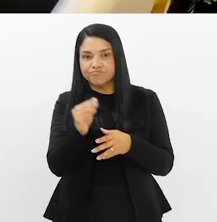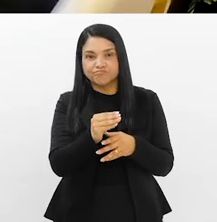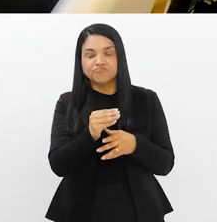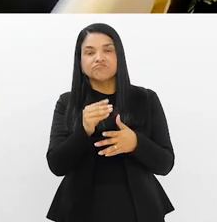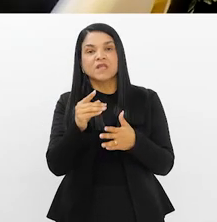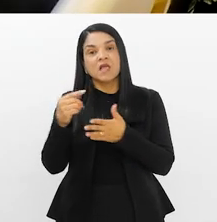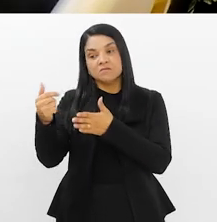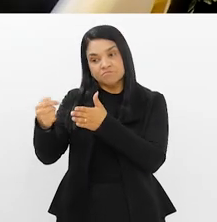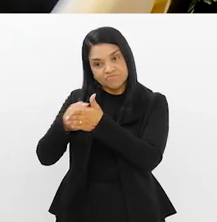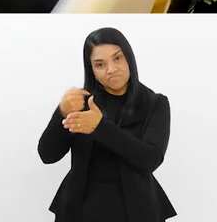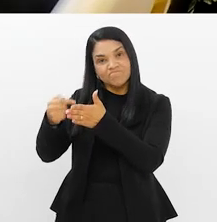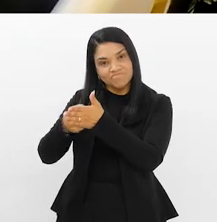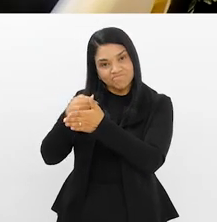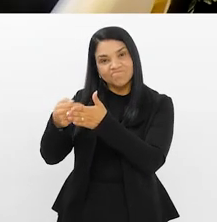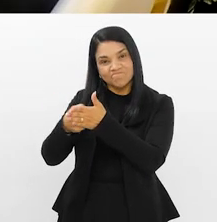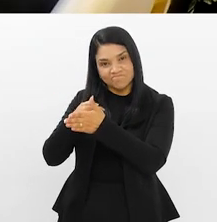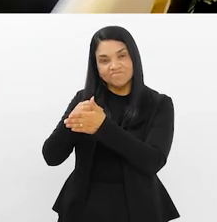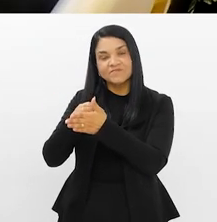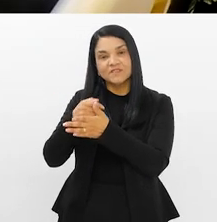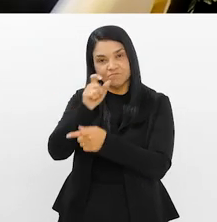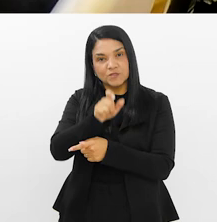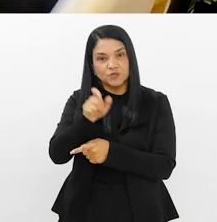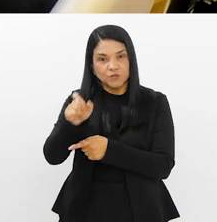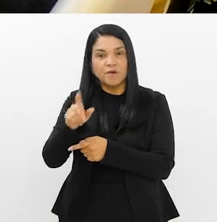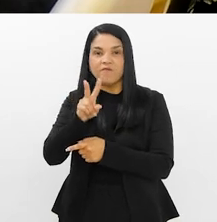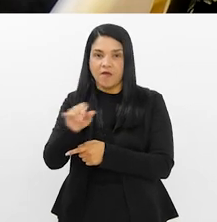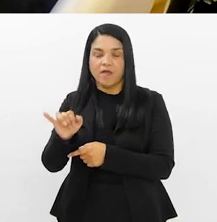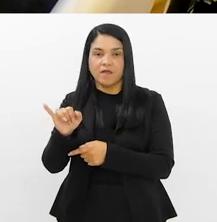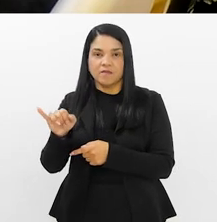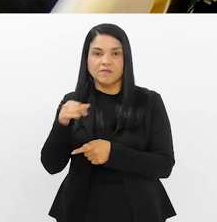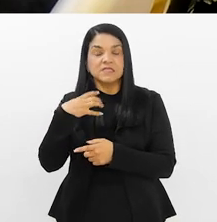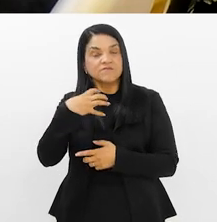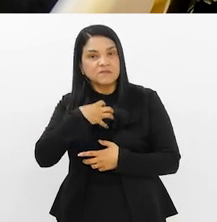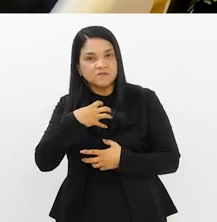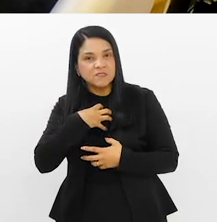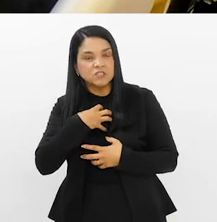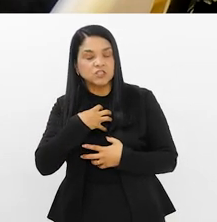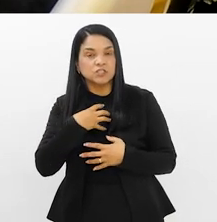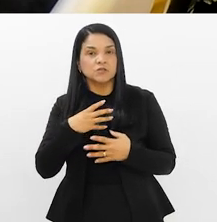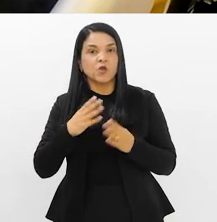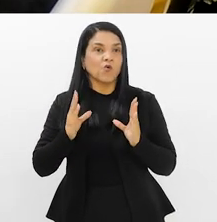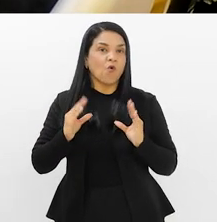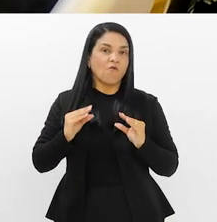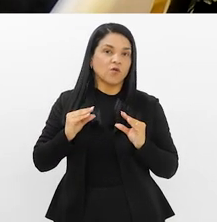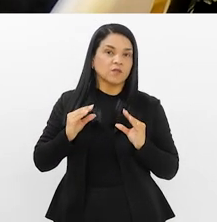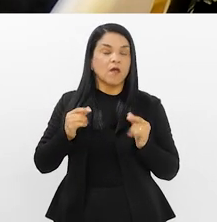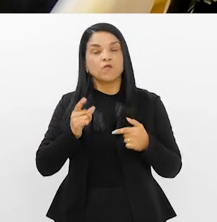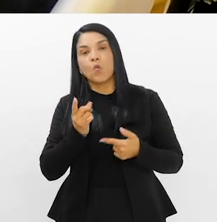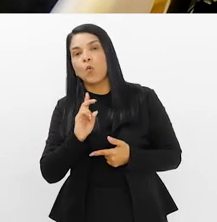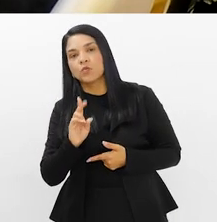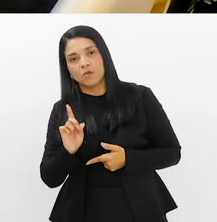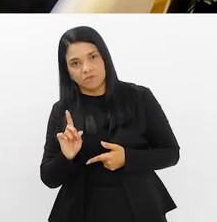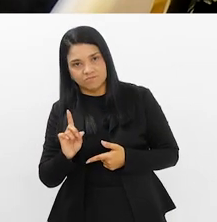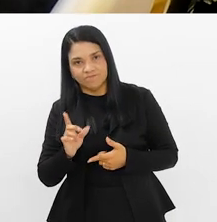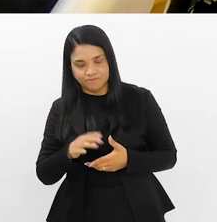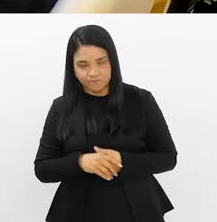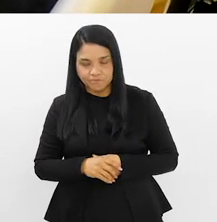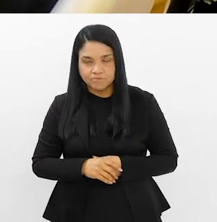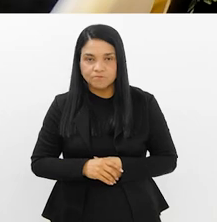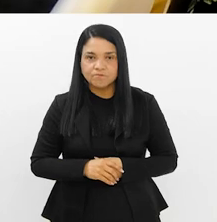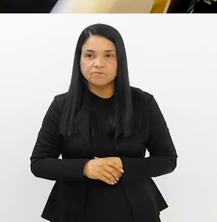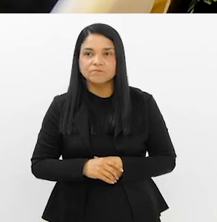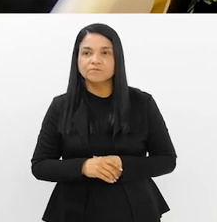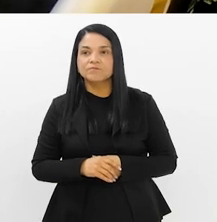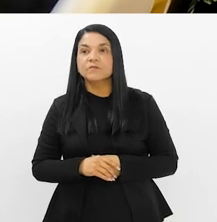muito questionamento dessas coisas que ela vai abrir mão, se ela vai se sentir confortável ou não abrindo mão disso,